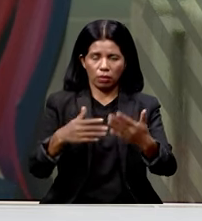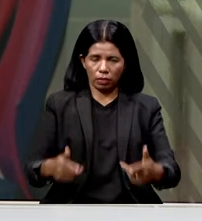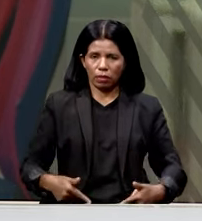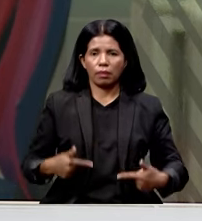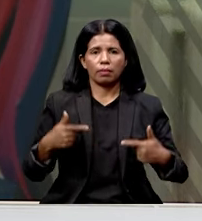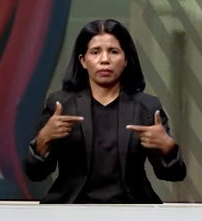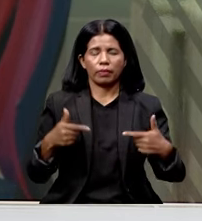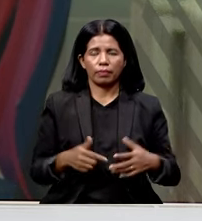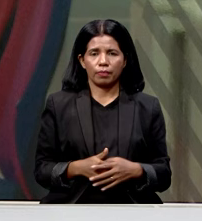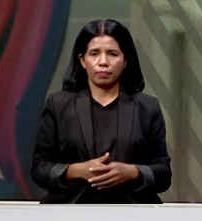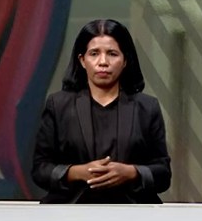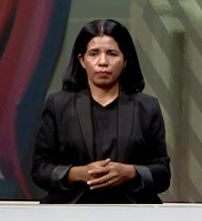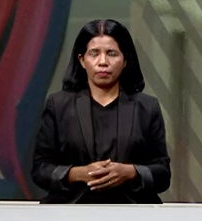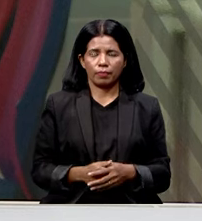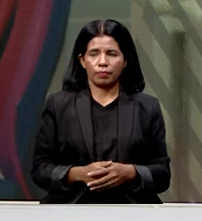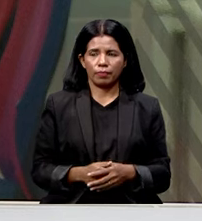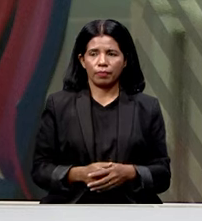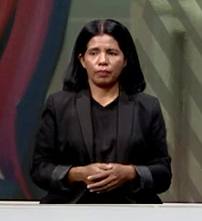nemores.